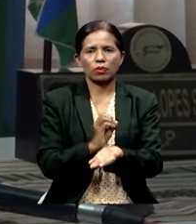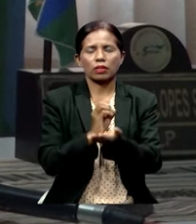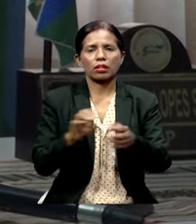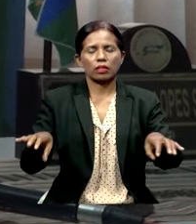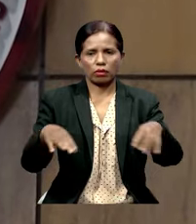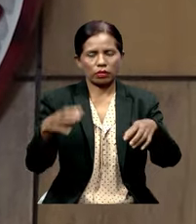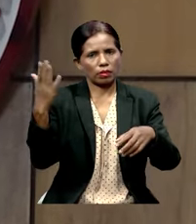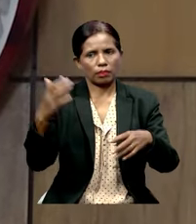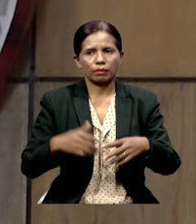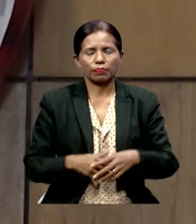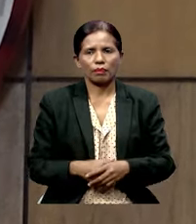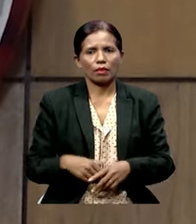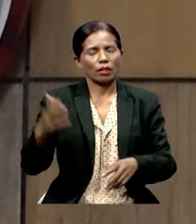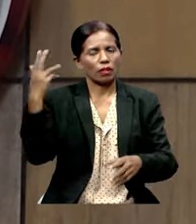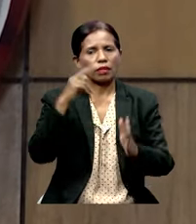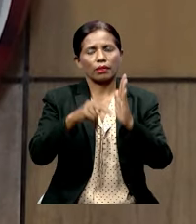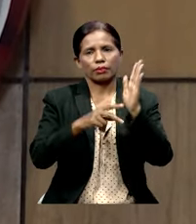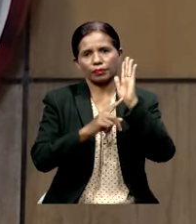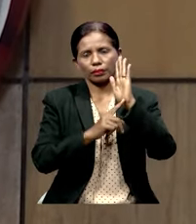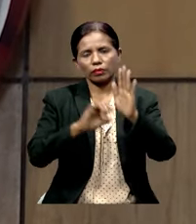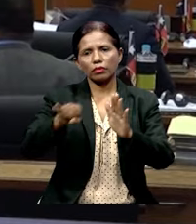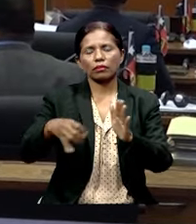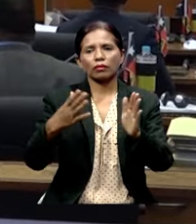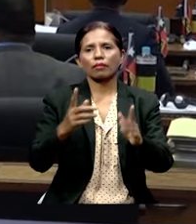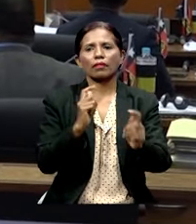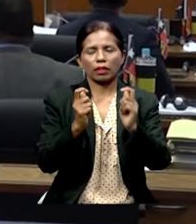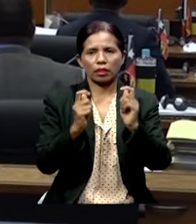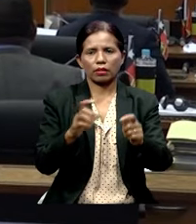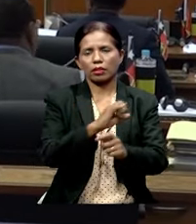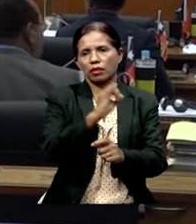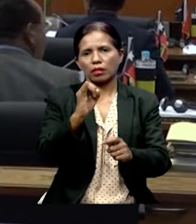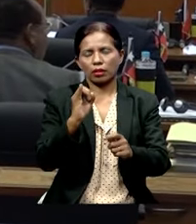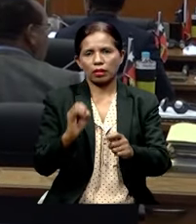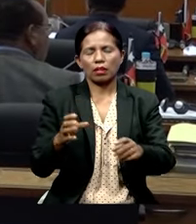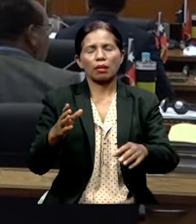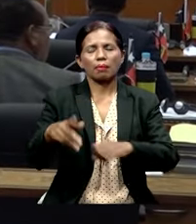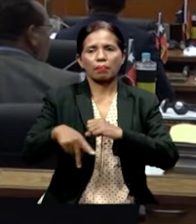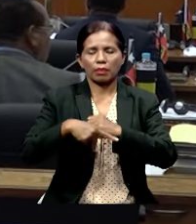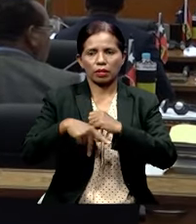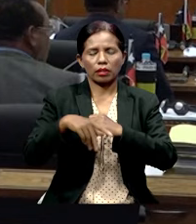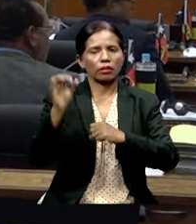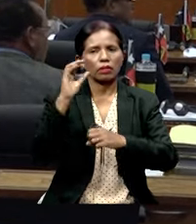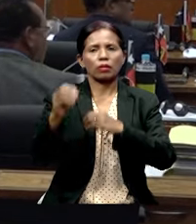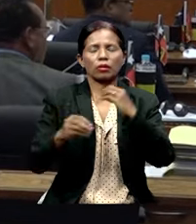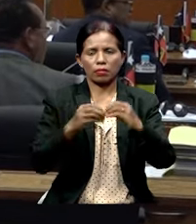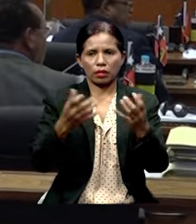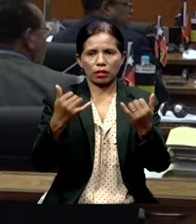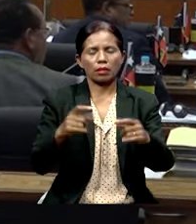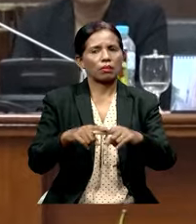Renová. Antes de notícia na pública, jornalista Cira tenta entrevista a Moche Bancada Fretalin com a questão, né,